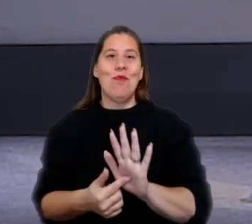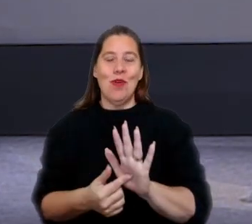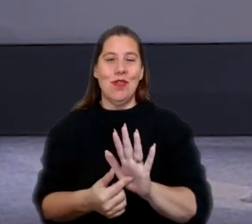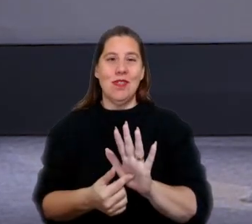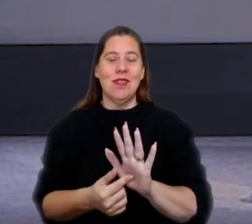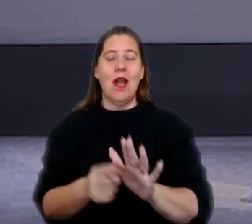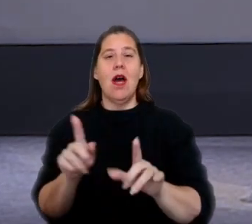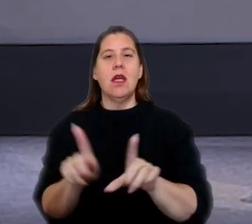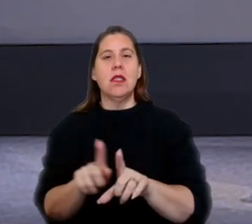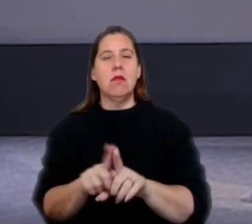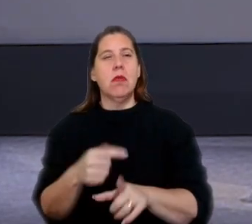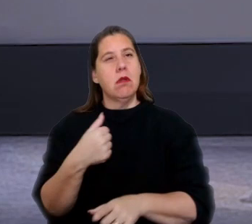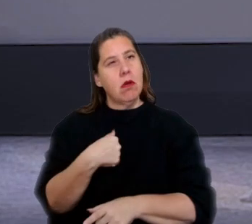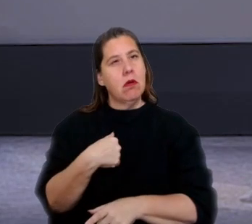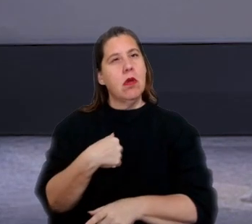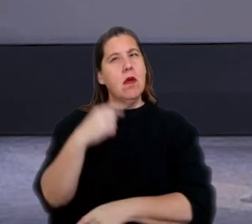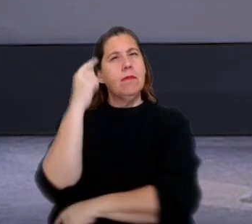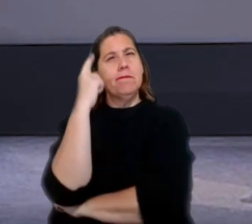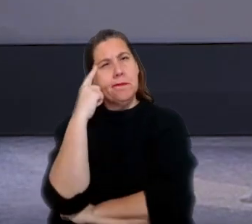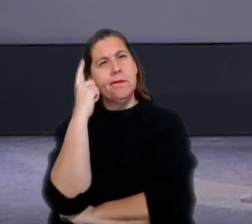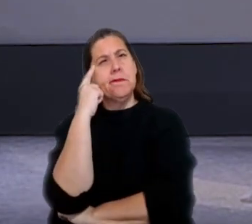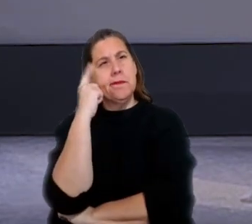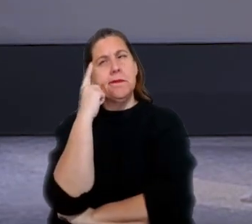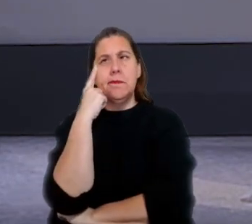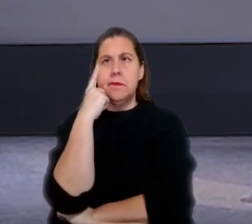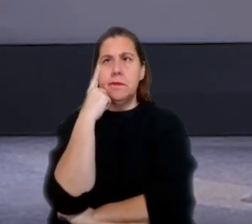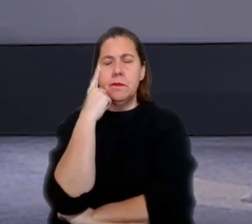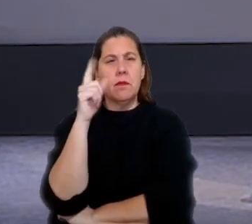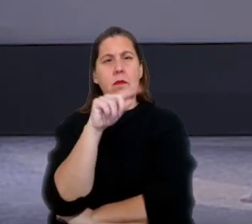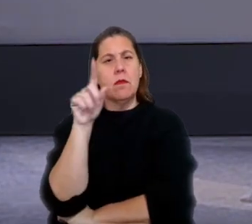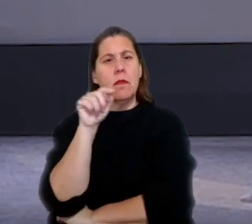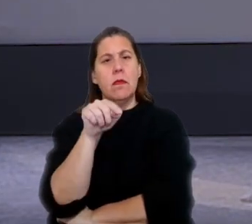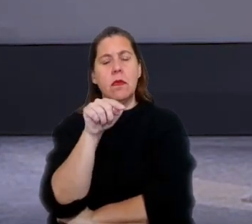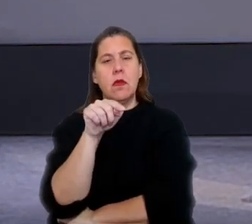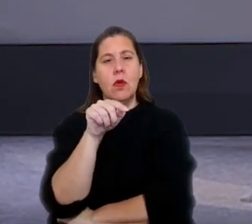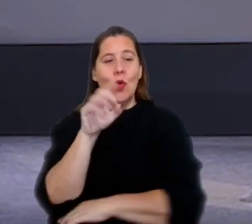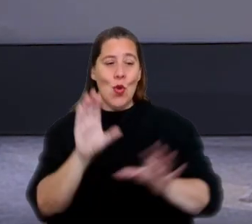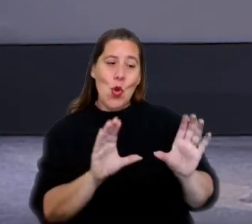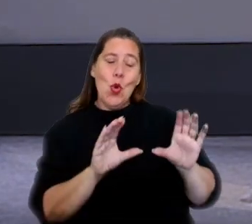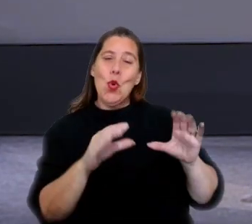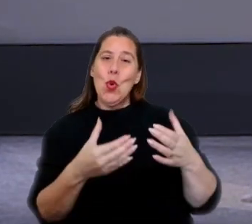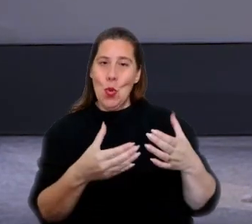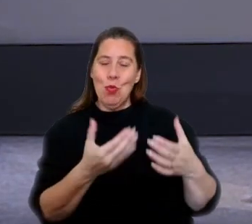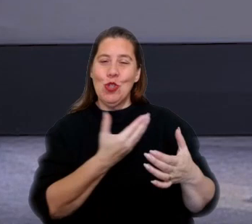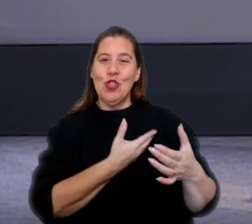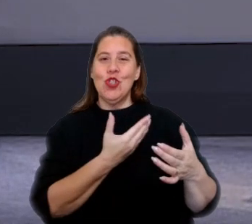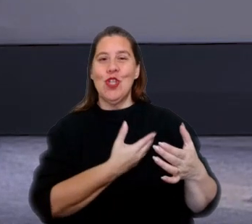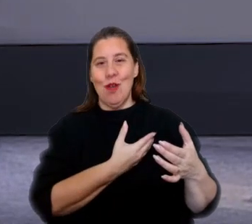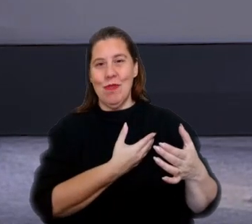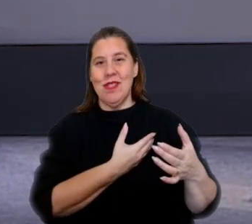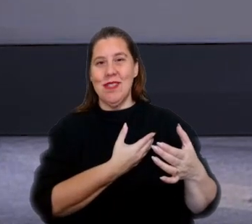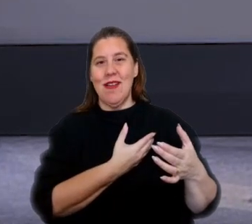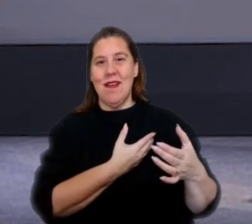escolhe não explorar, né? E um ponto que eu fiquei, assim, com a pulga atrás da orelha, é o ciclo de amizade que o Remy acaba